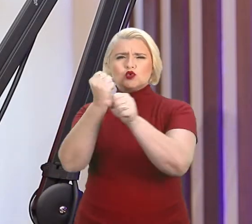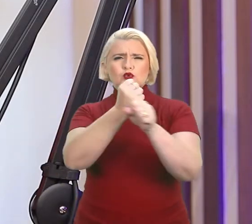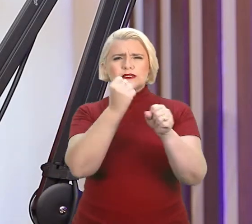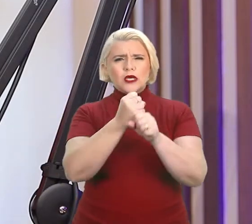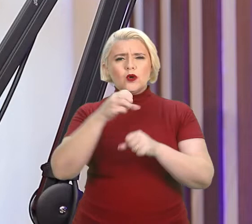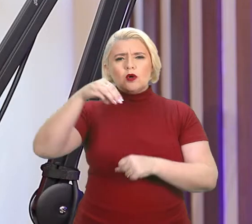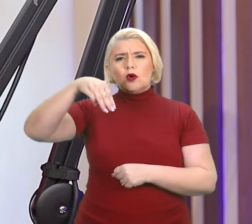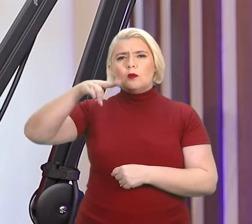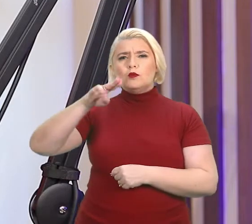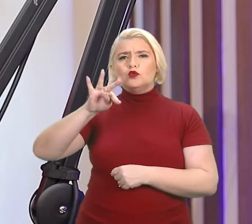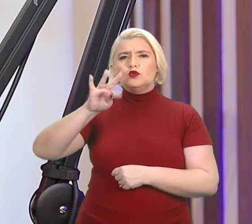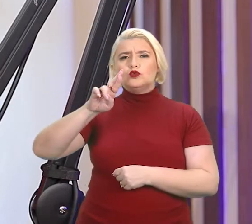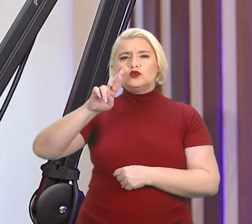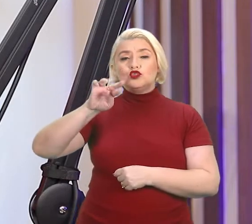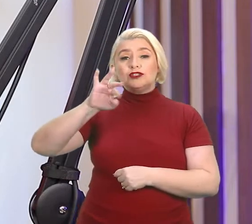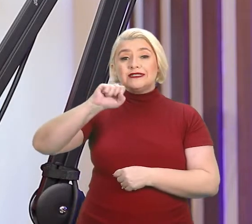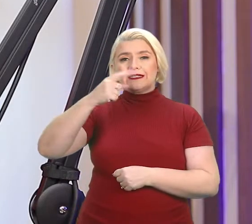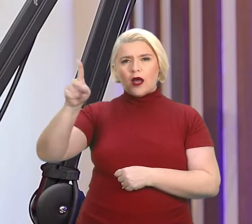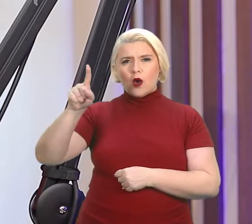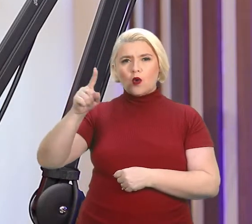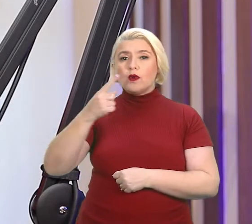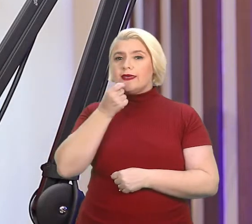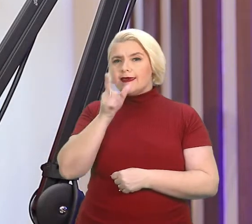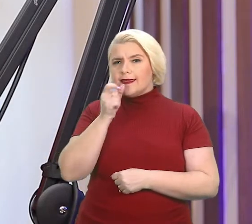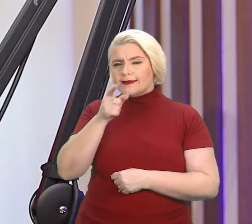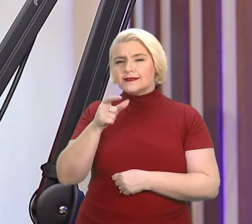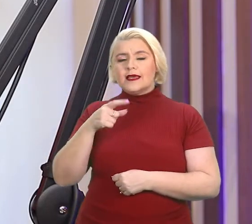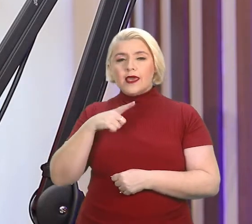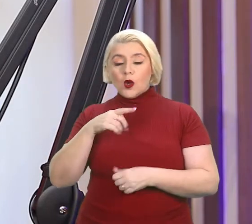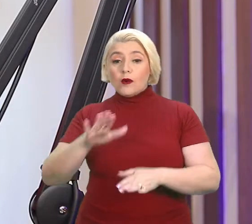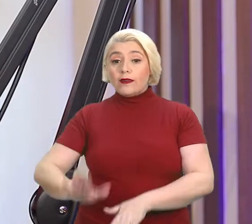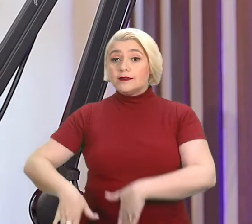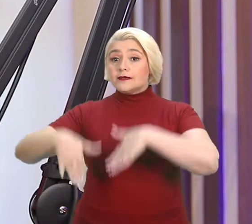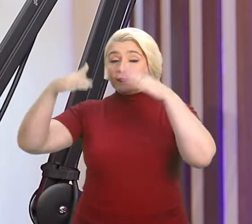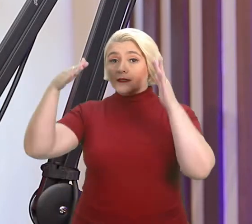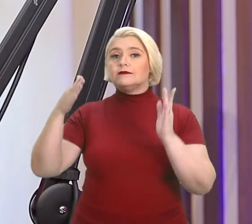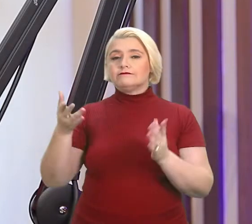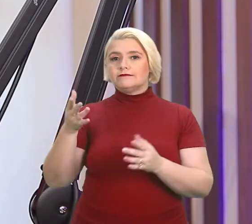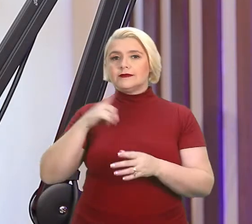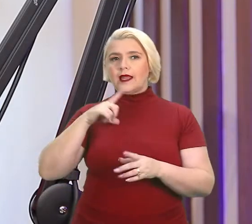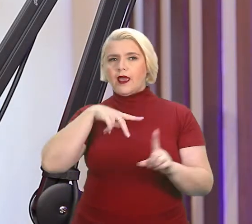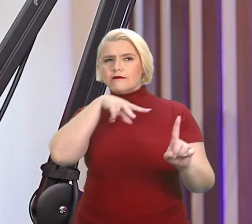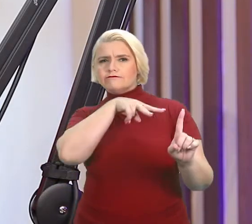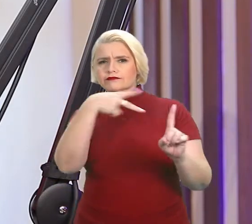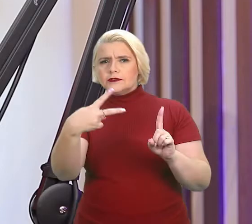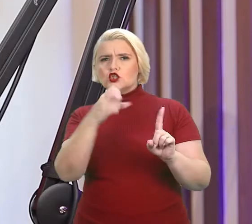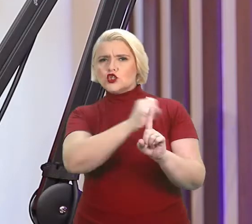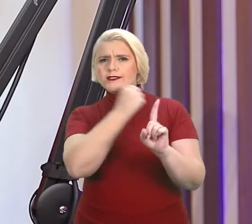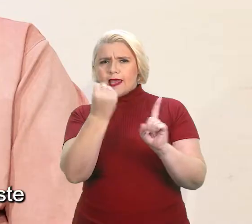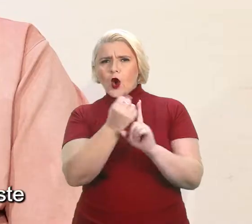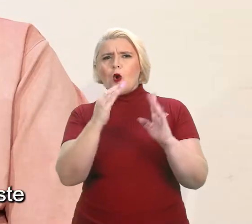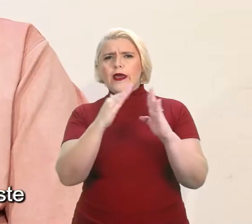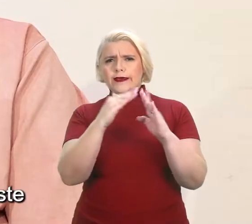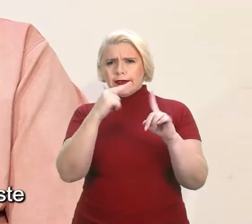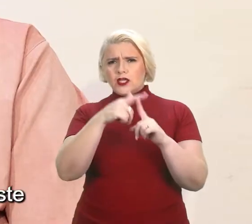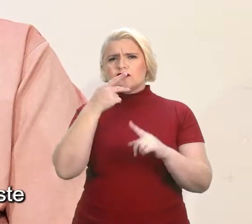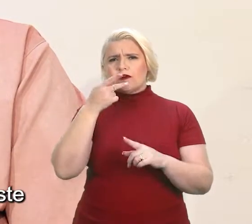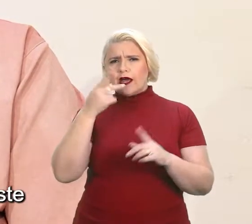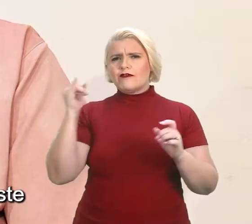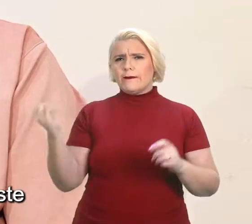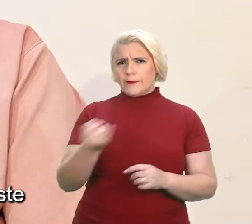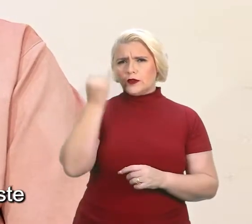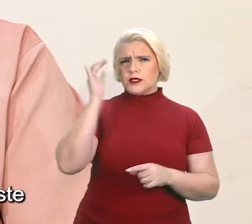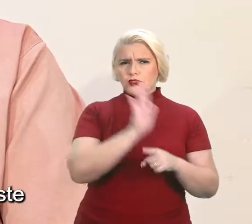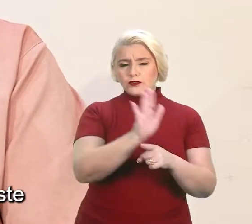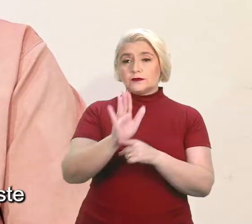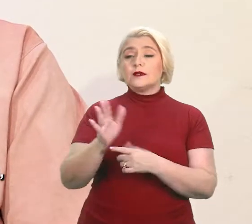cresci com essa visão social que a igreja tinha, que era muito importante, né? Os mutirões do Íris,